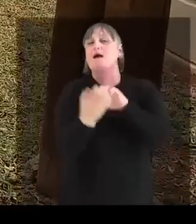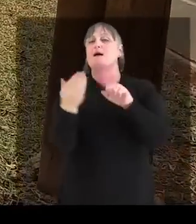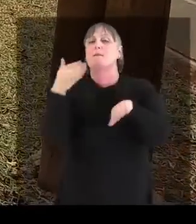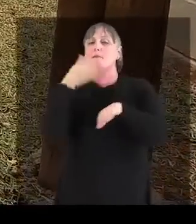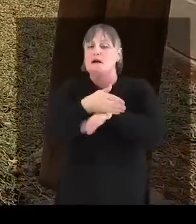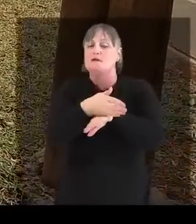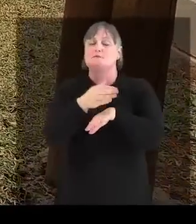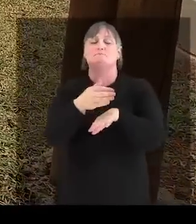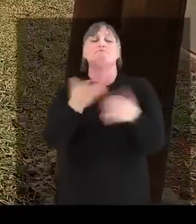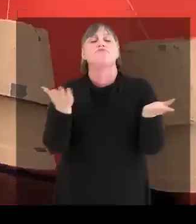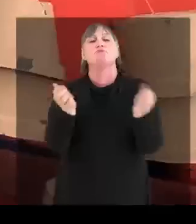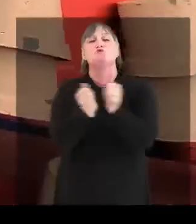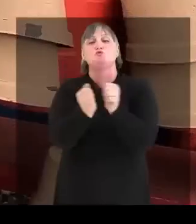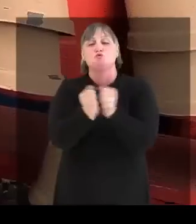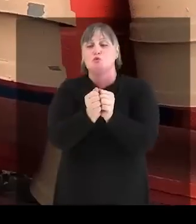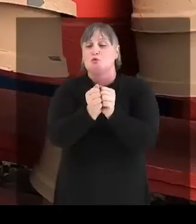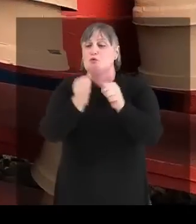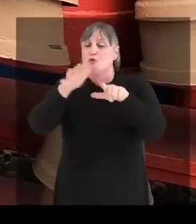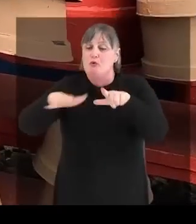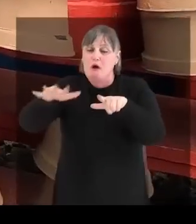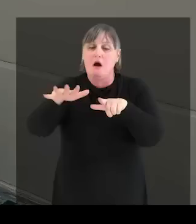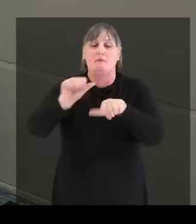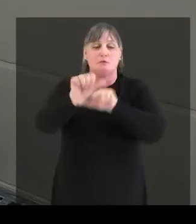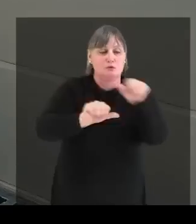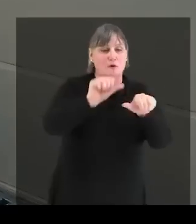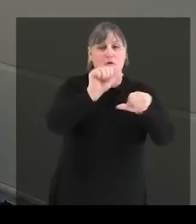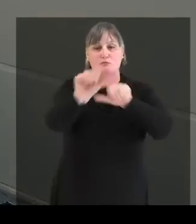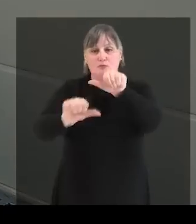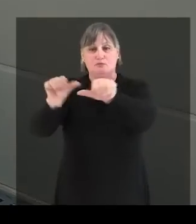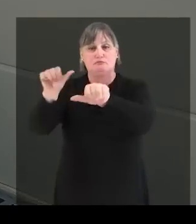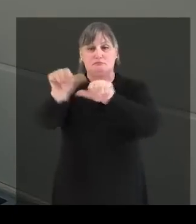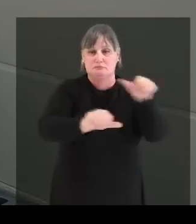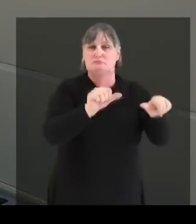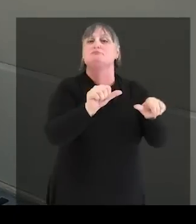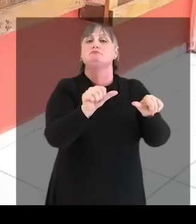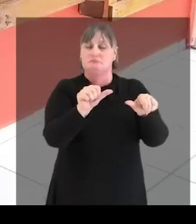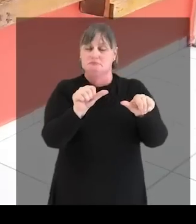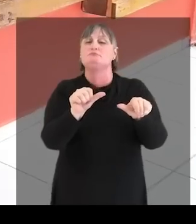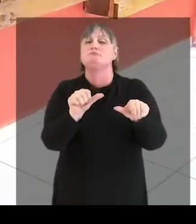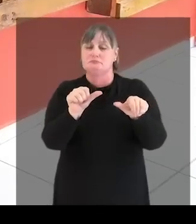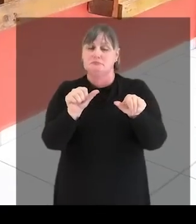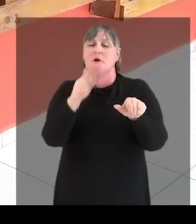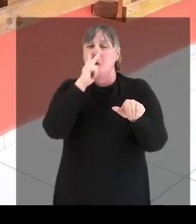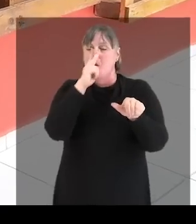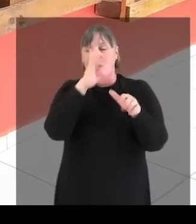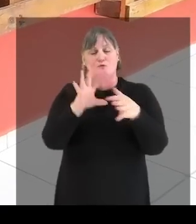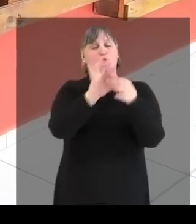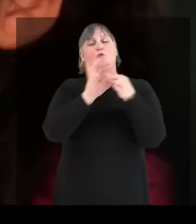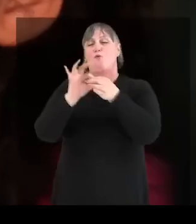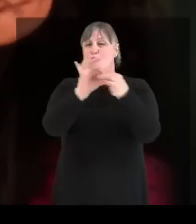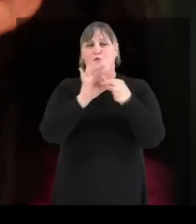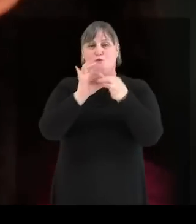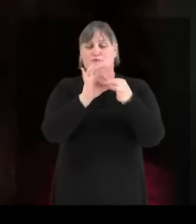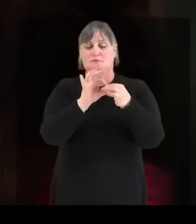isso nos ambientes externos. E cada canto do SEI foi se transformando se transformando como um